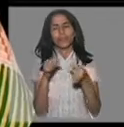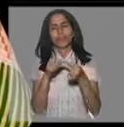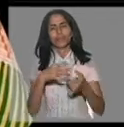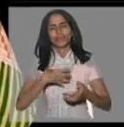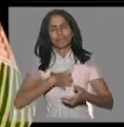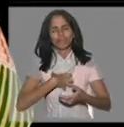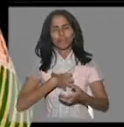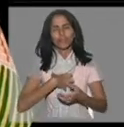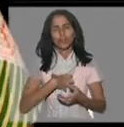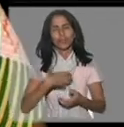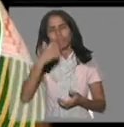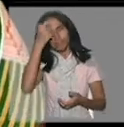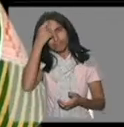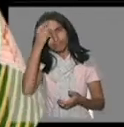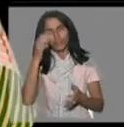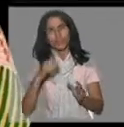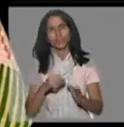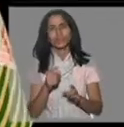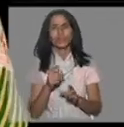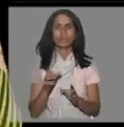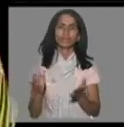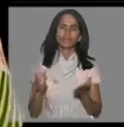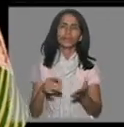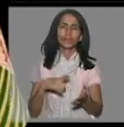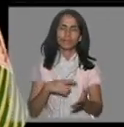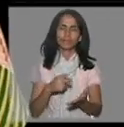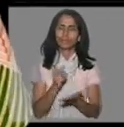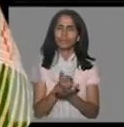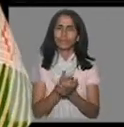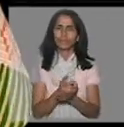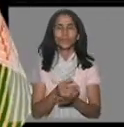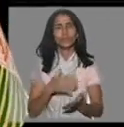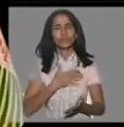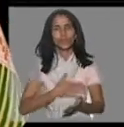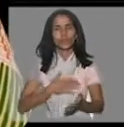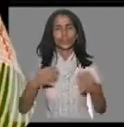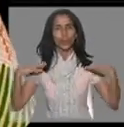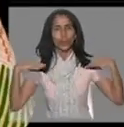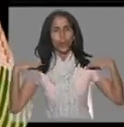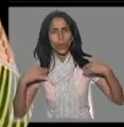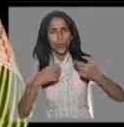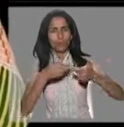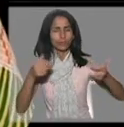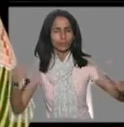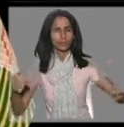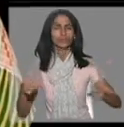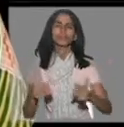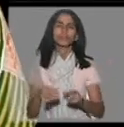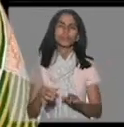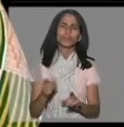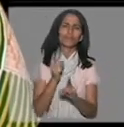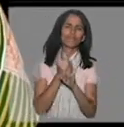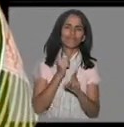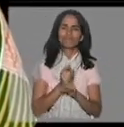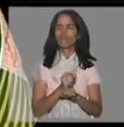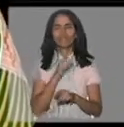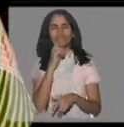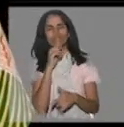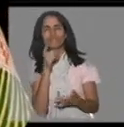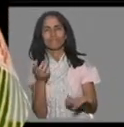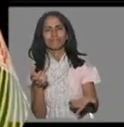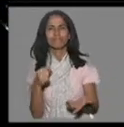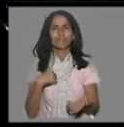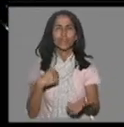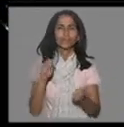mim. Eu não encontrava, eu sempre gostei de roupa, de estilos, e eu não encontrava uma coisa que tivesse ao meu alcance.